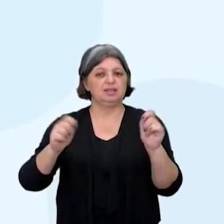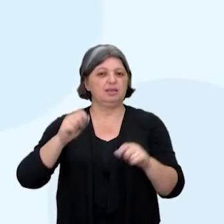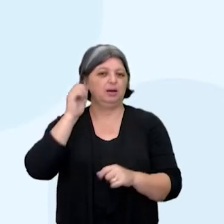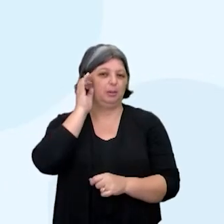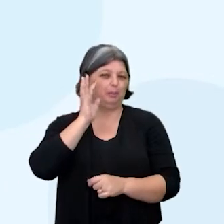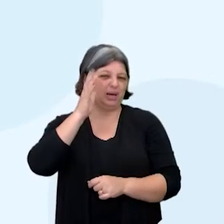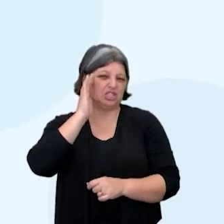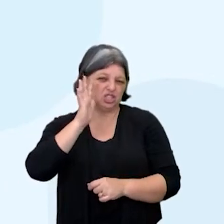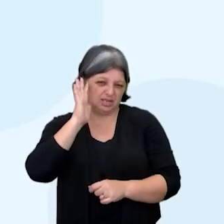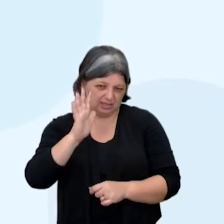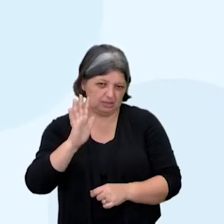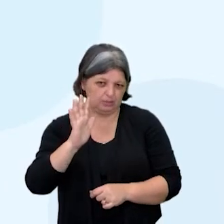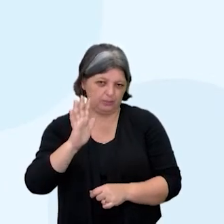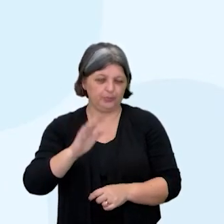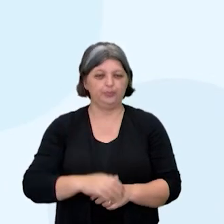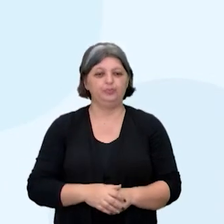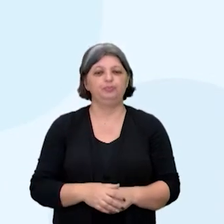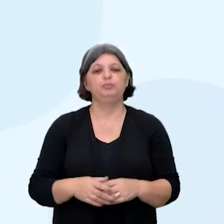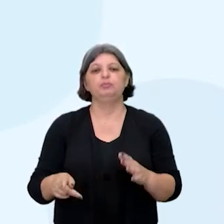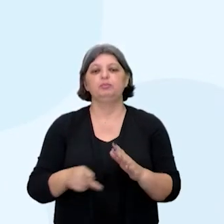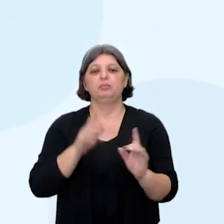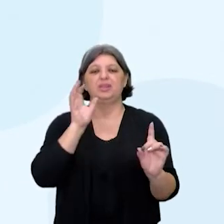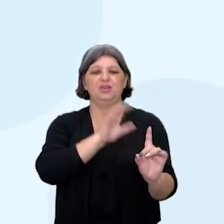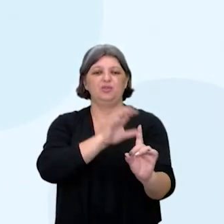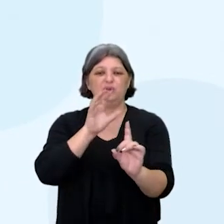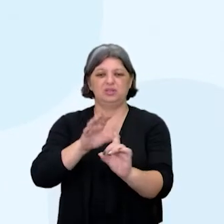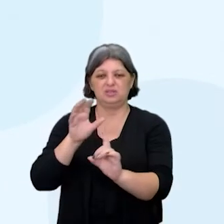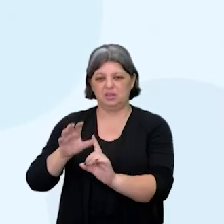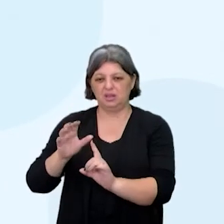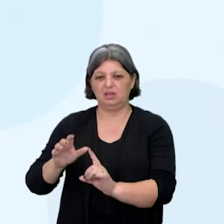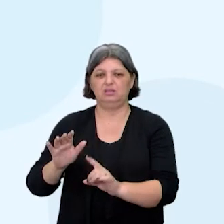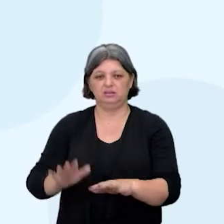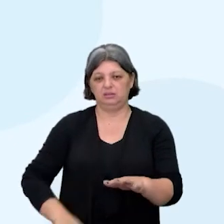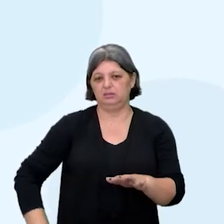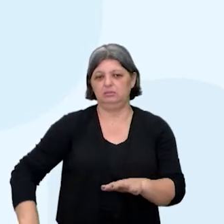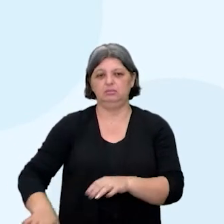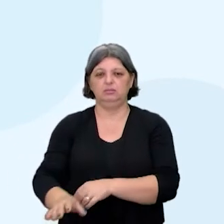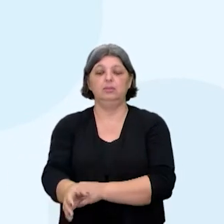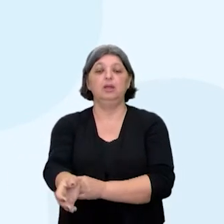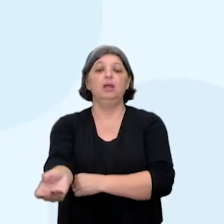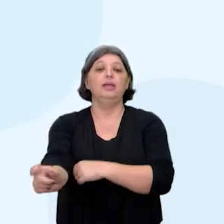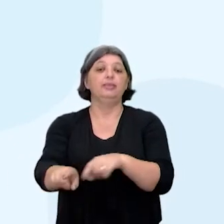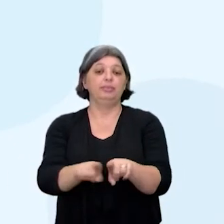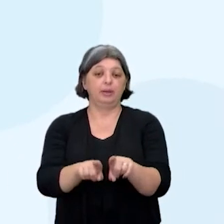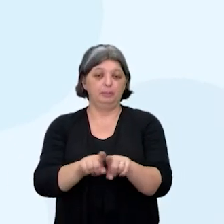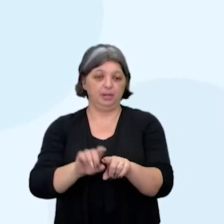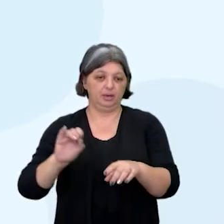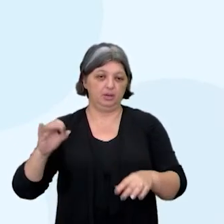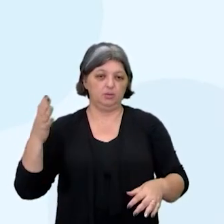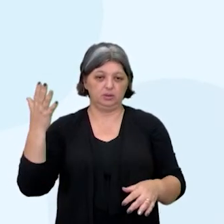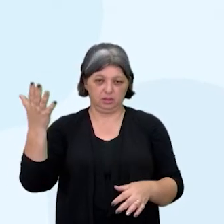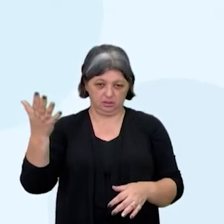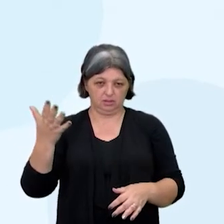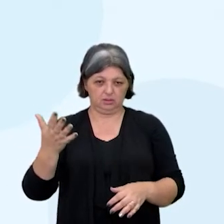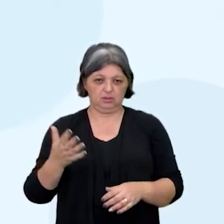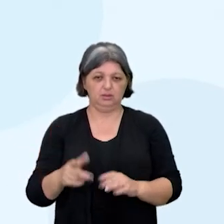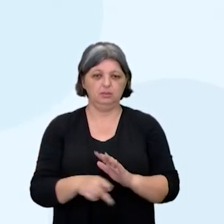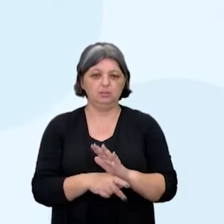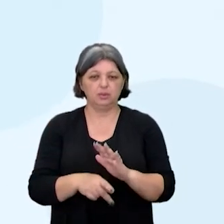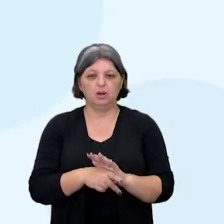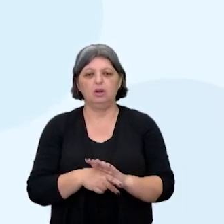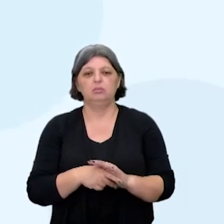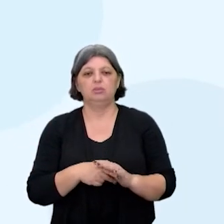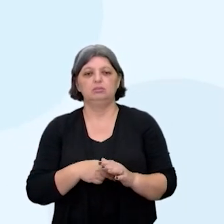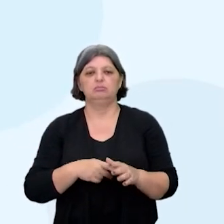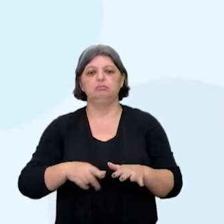se movimenta e é influenciado pelo espaço. É onde também acontecem as extensões e as flexões